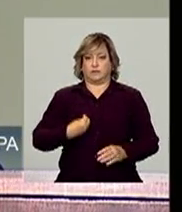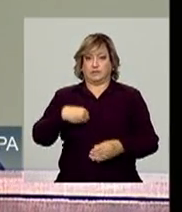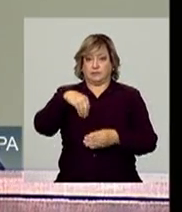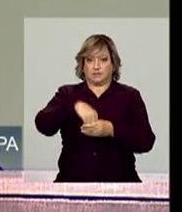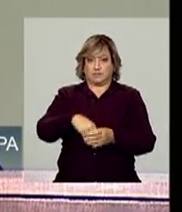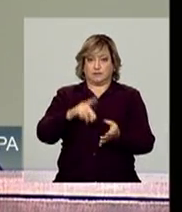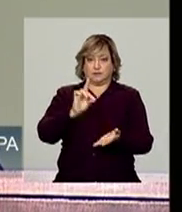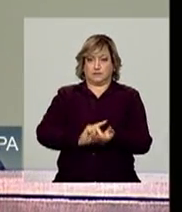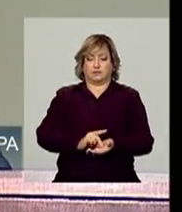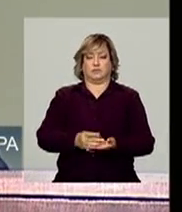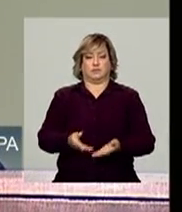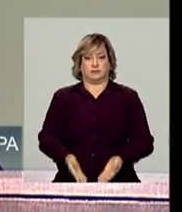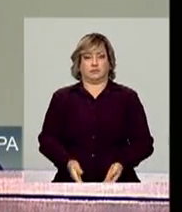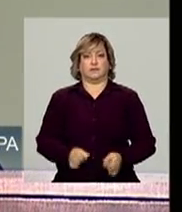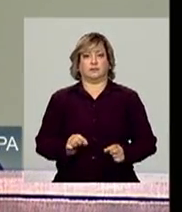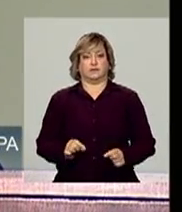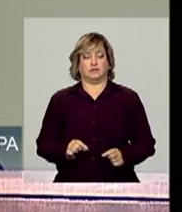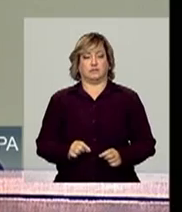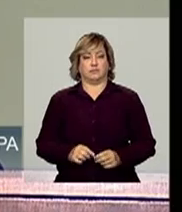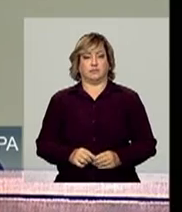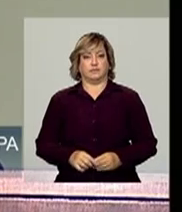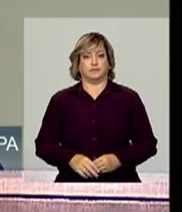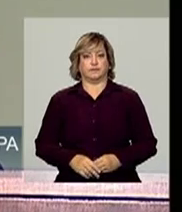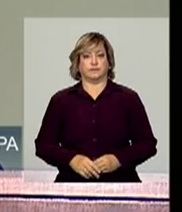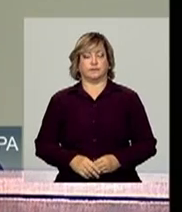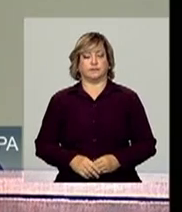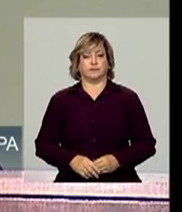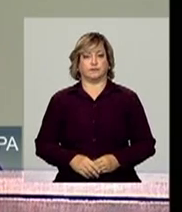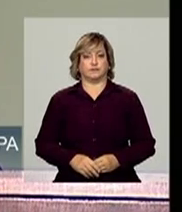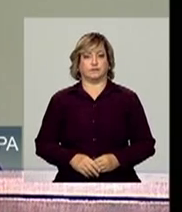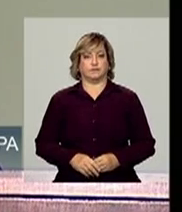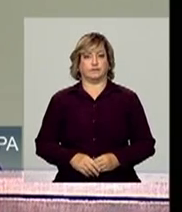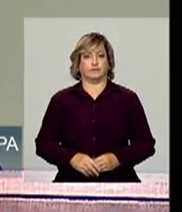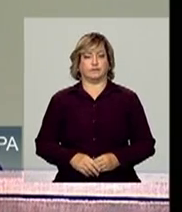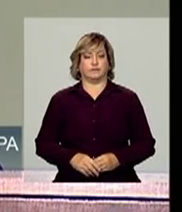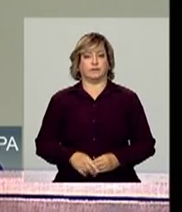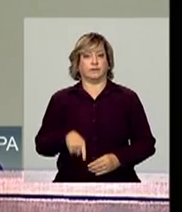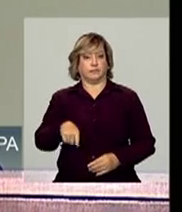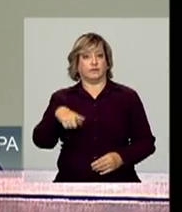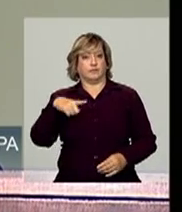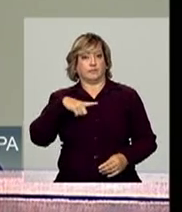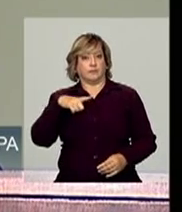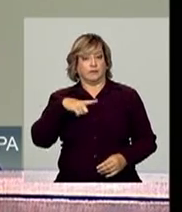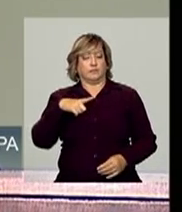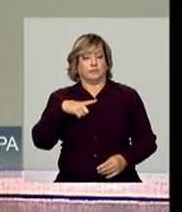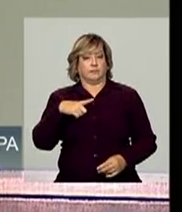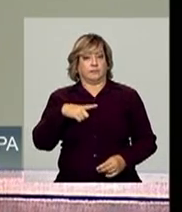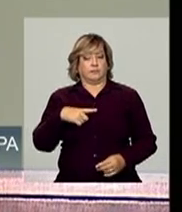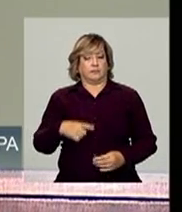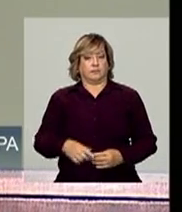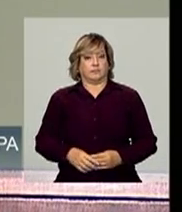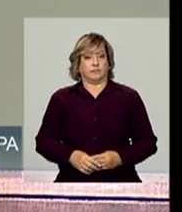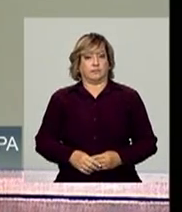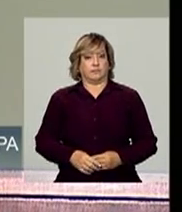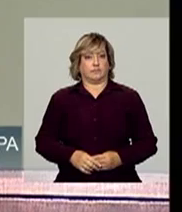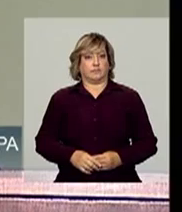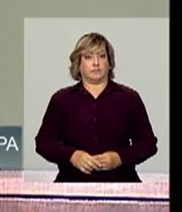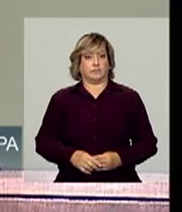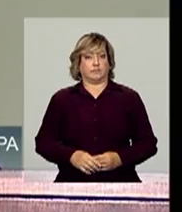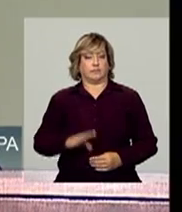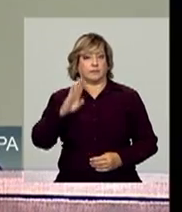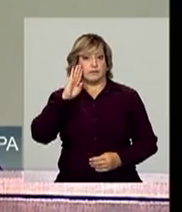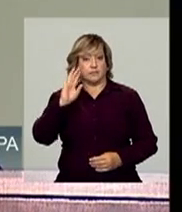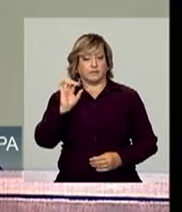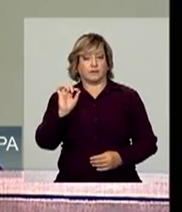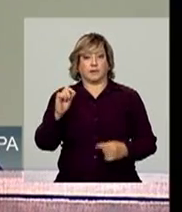Própria realidade que define e domina a necessidade de um